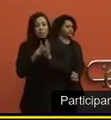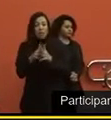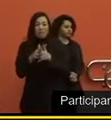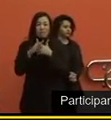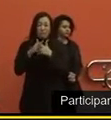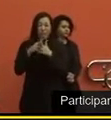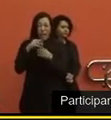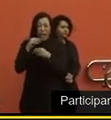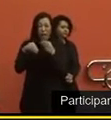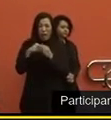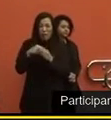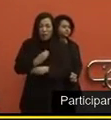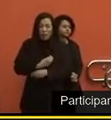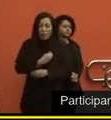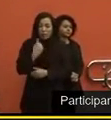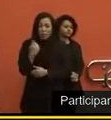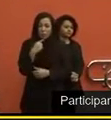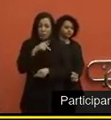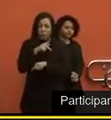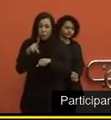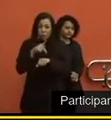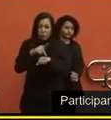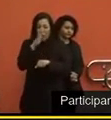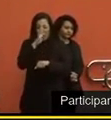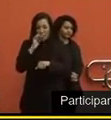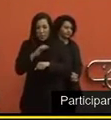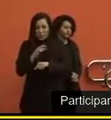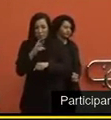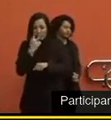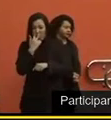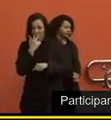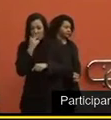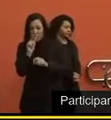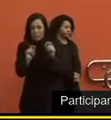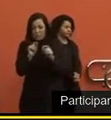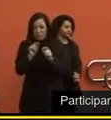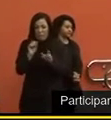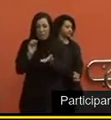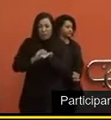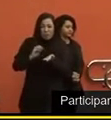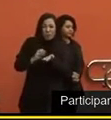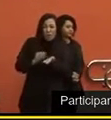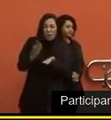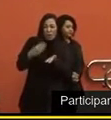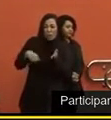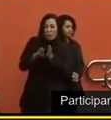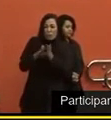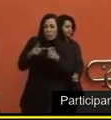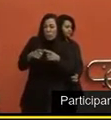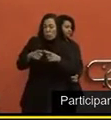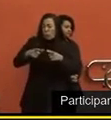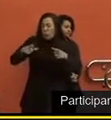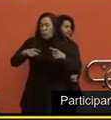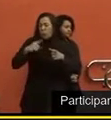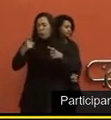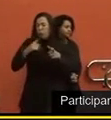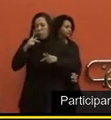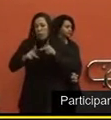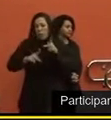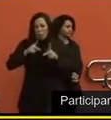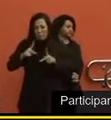complexa na realidade brasileira, considerando as acentuadas carências que alcançam grande parte de nossa